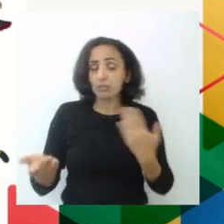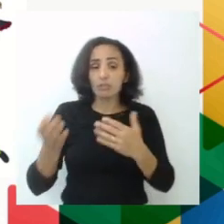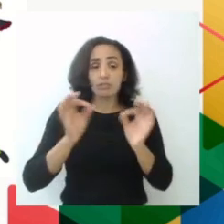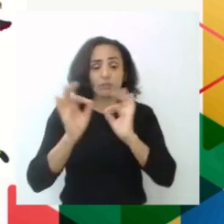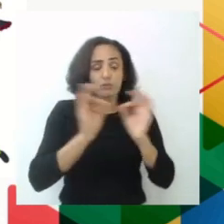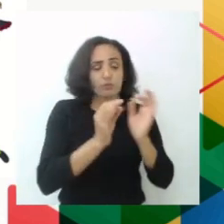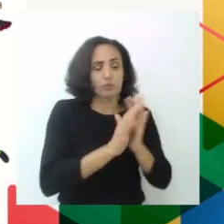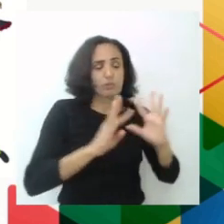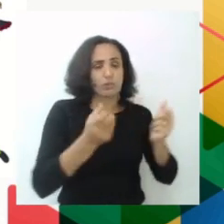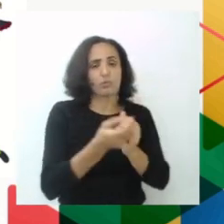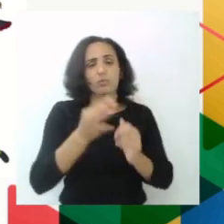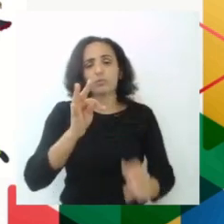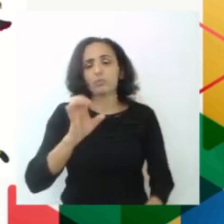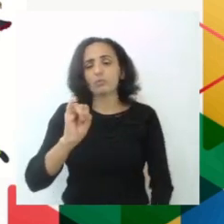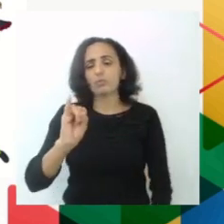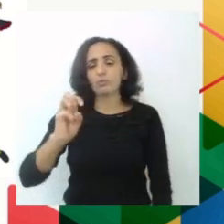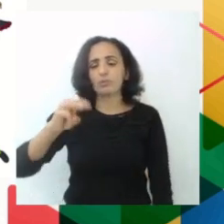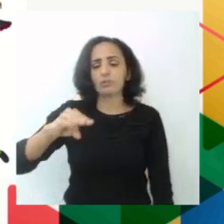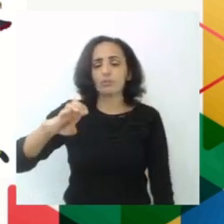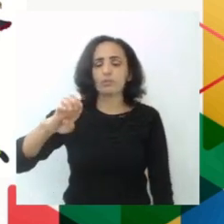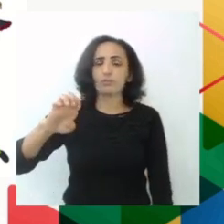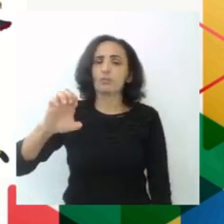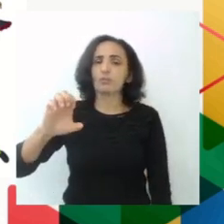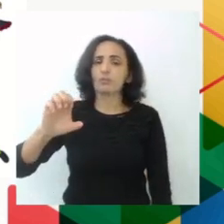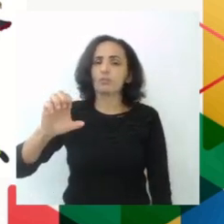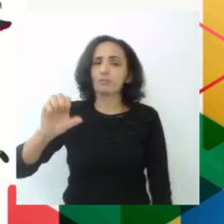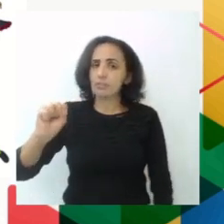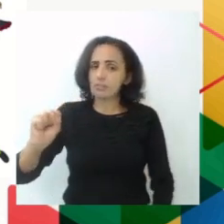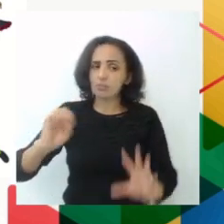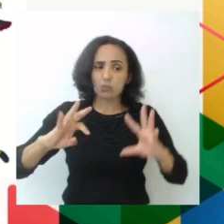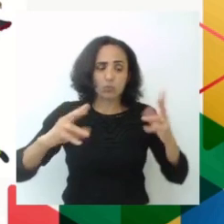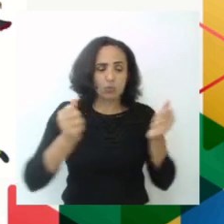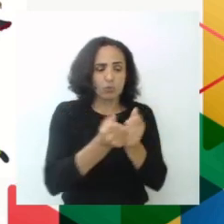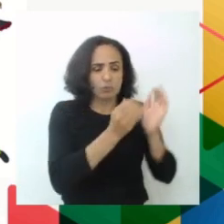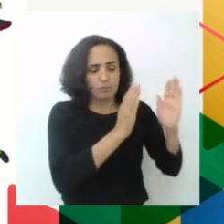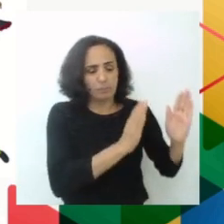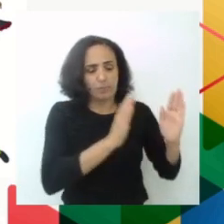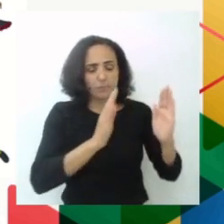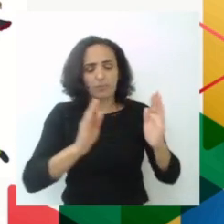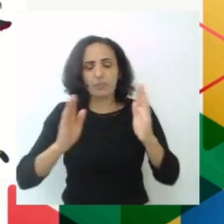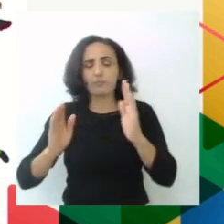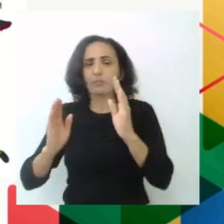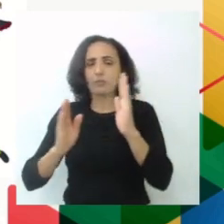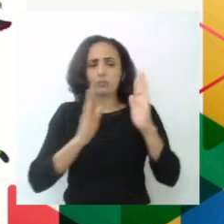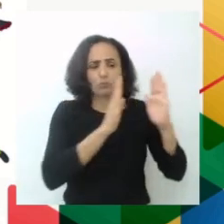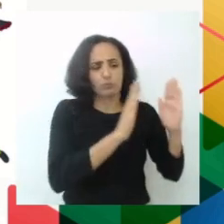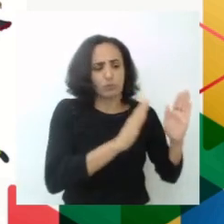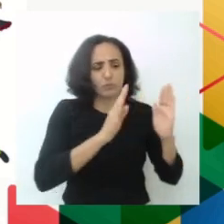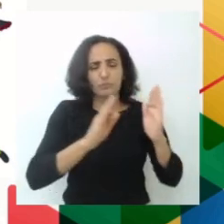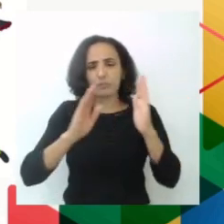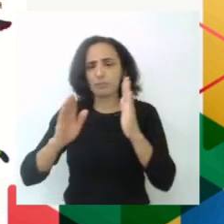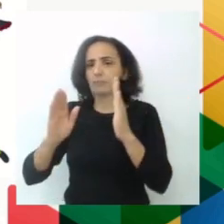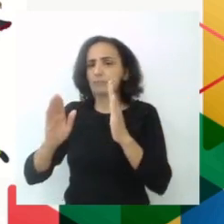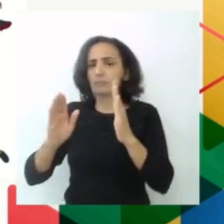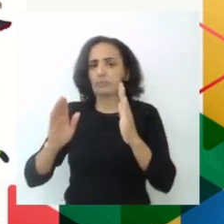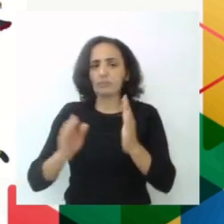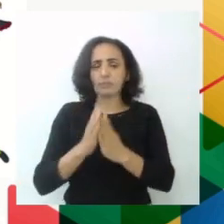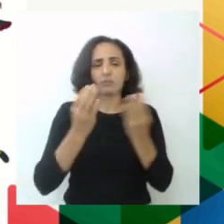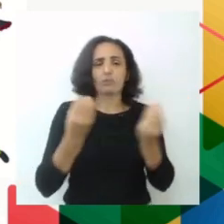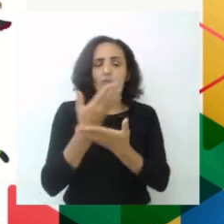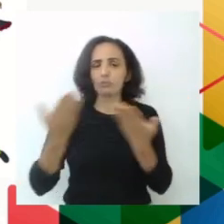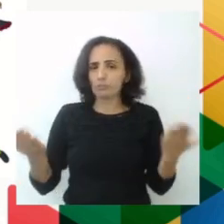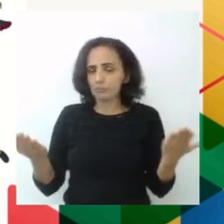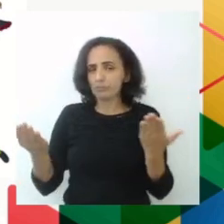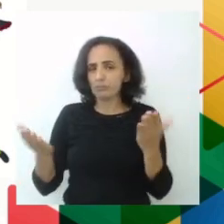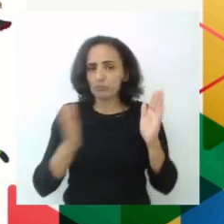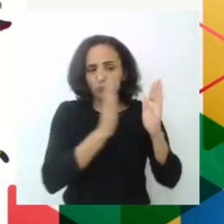ordem de chamada interfere. Um quer dizer que é na casa do Santa Cruz e o outro quer dizer que é na casa do adversário,